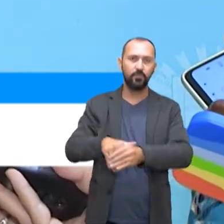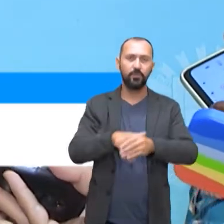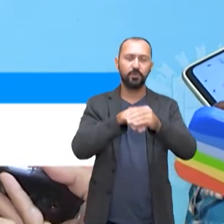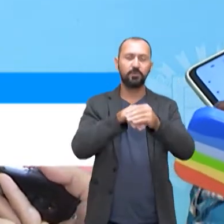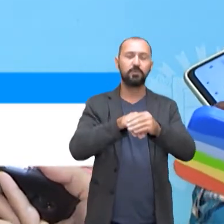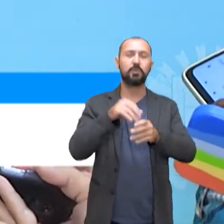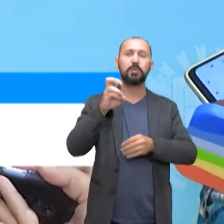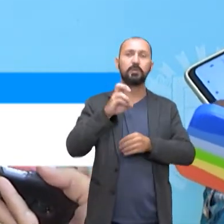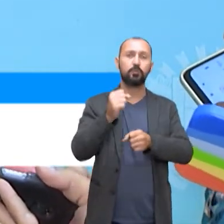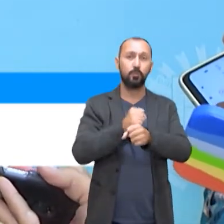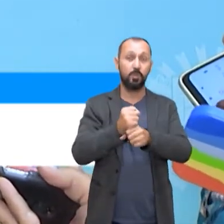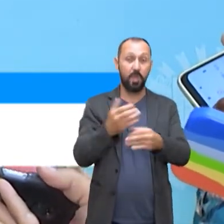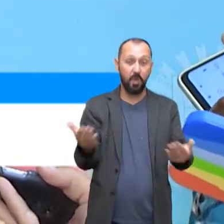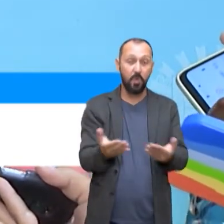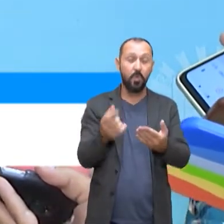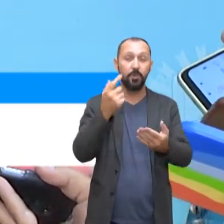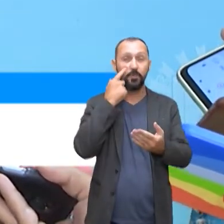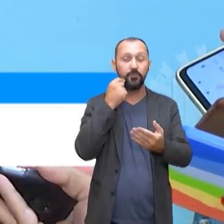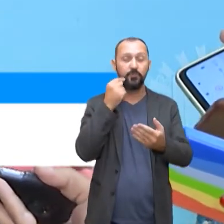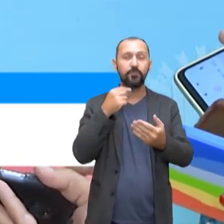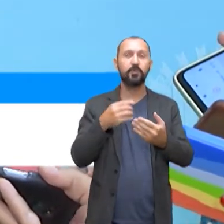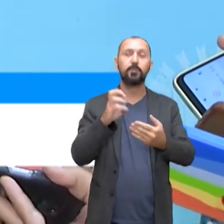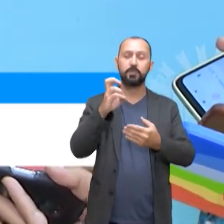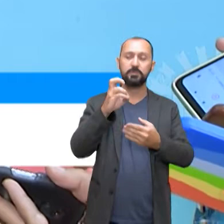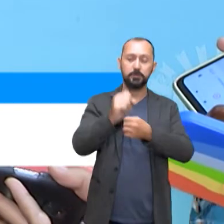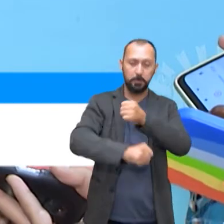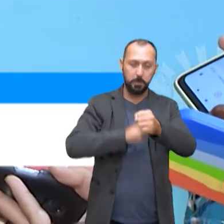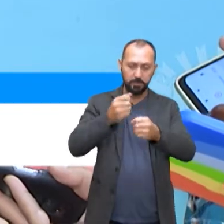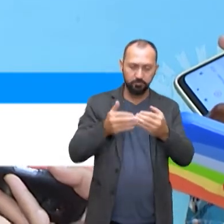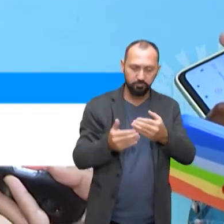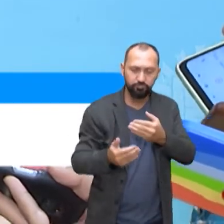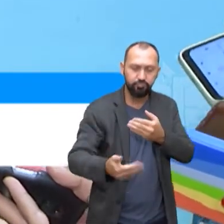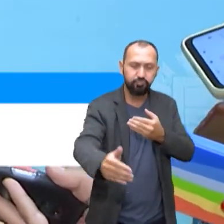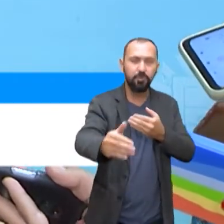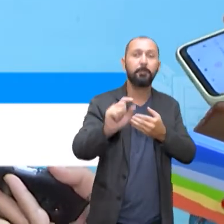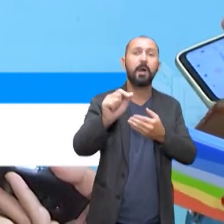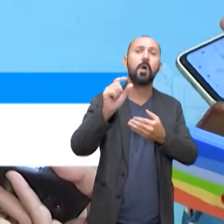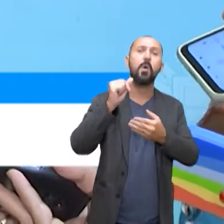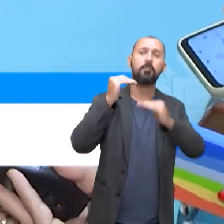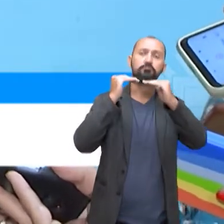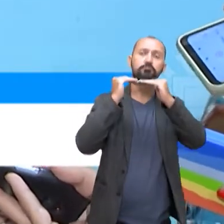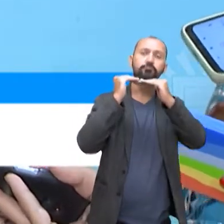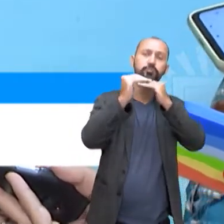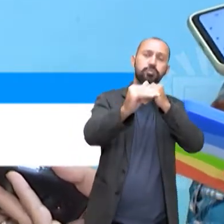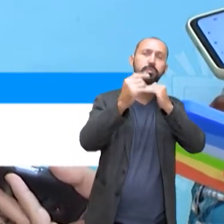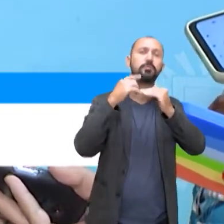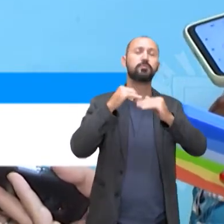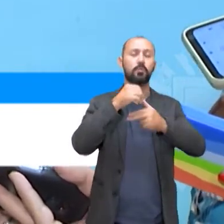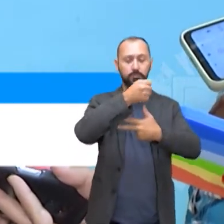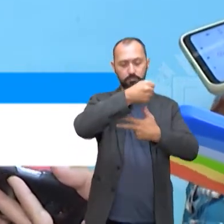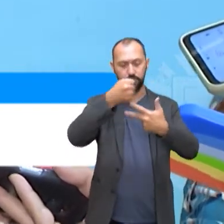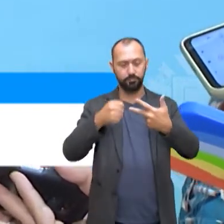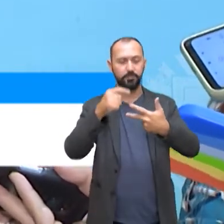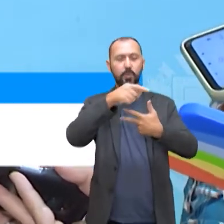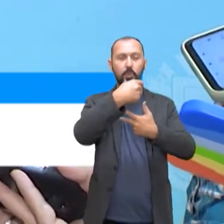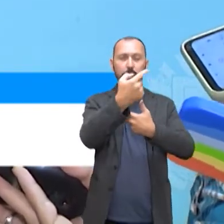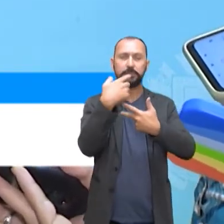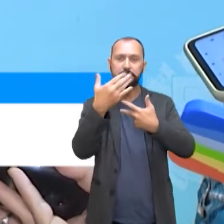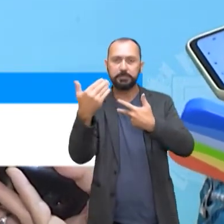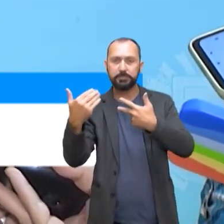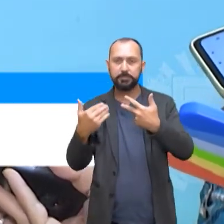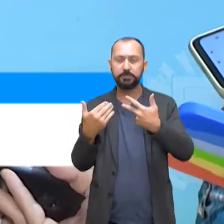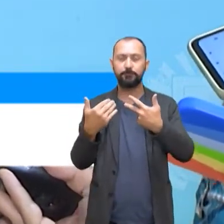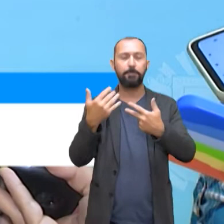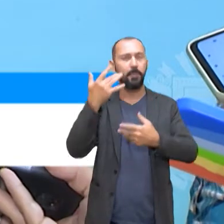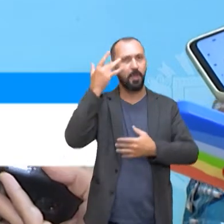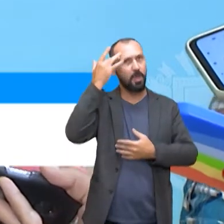anos atrás, tem uma revisão no 5º ano é agora, para valer para os próximos 5 anos. Então, todos os poderes estão